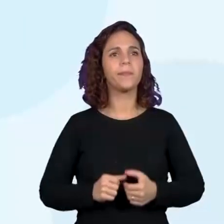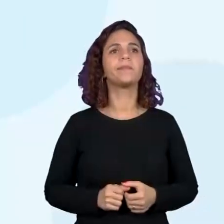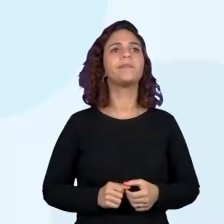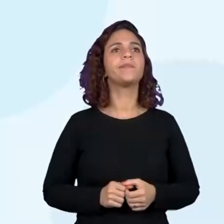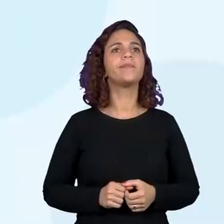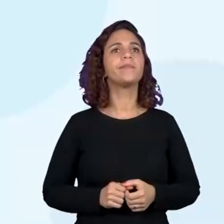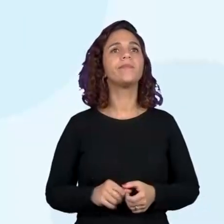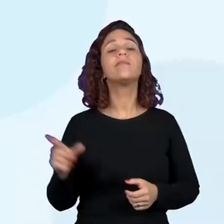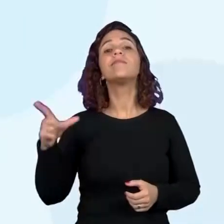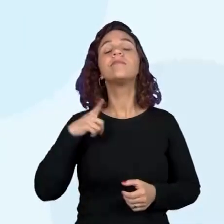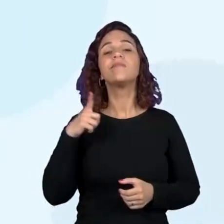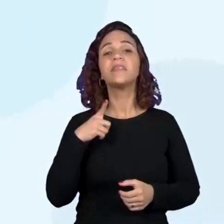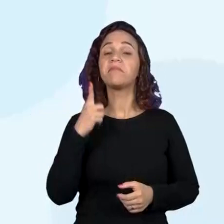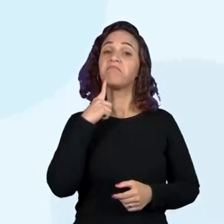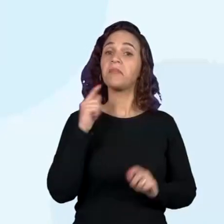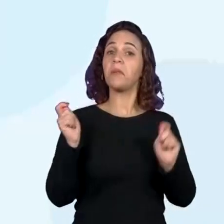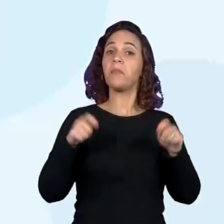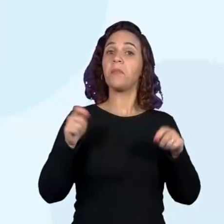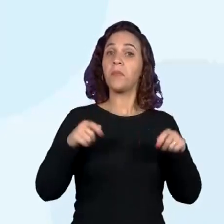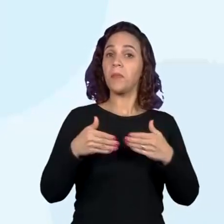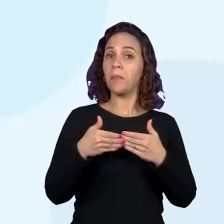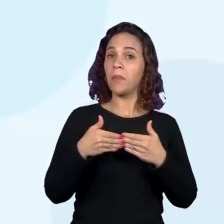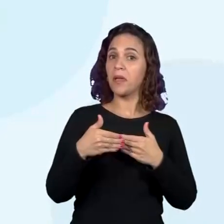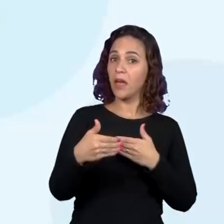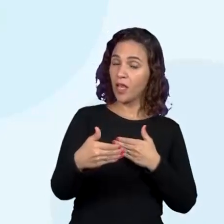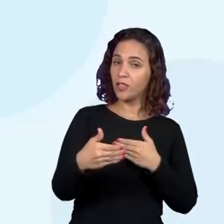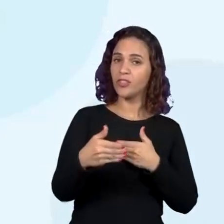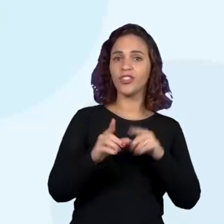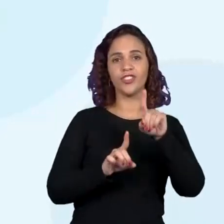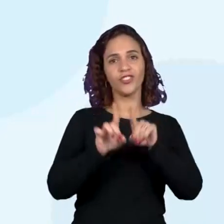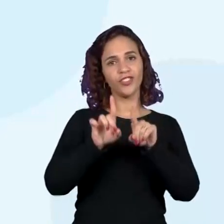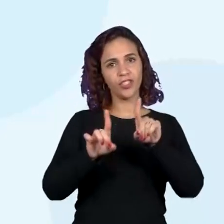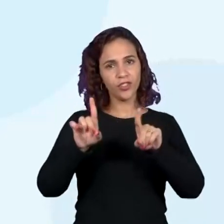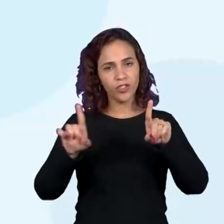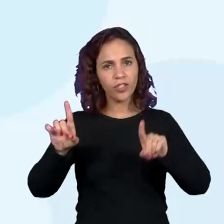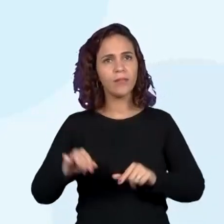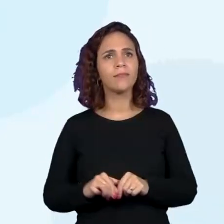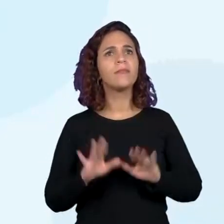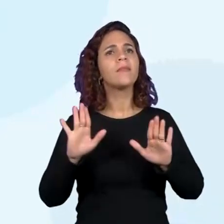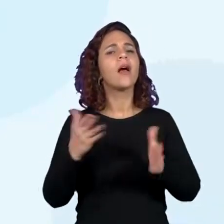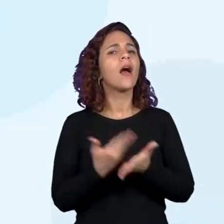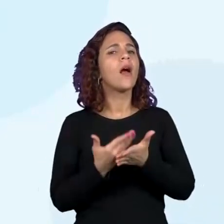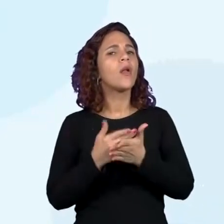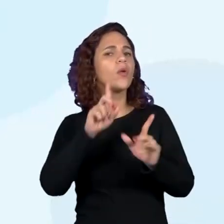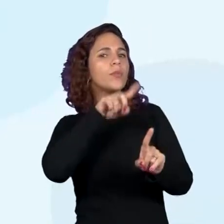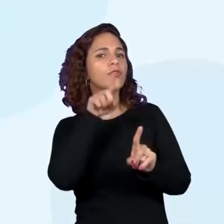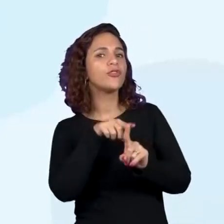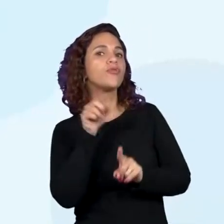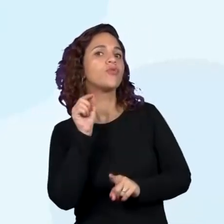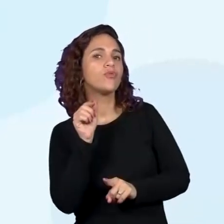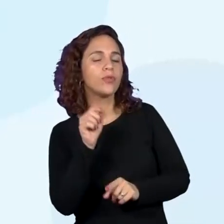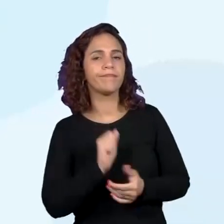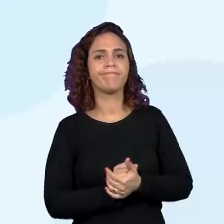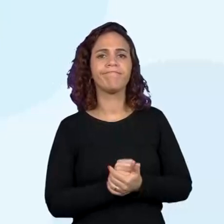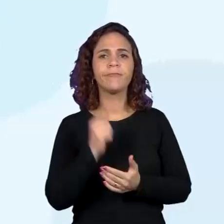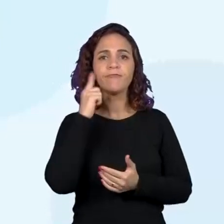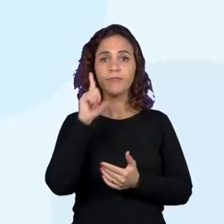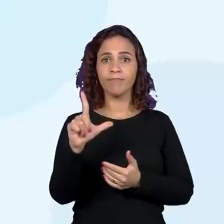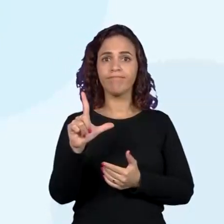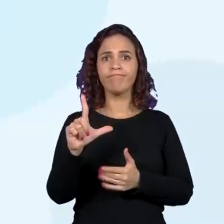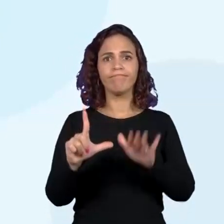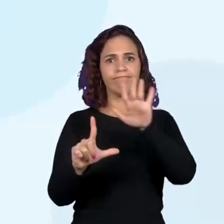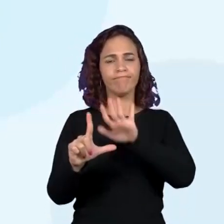Vamos falar de probabilidade e estatística. E qual é o objetivo da aula de hoje? Hoje nós vamos analisar e interpretar